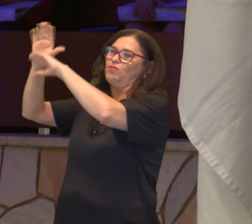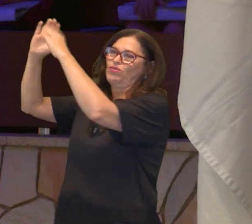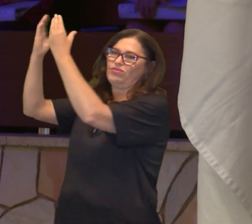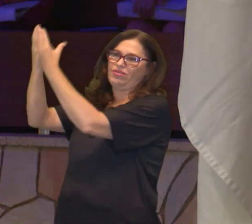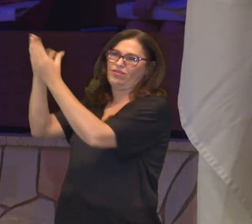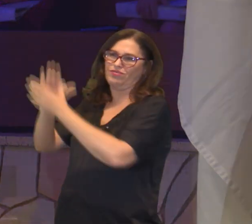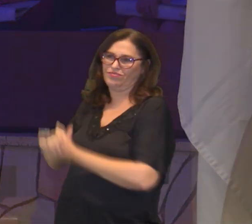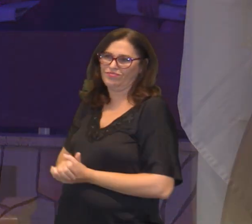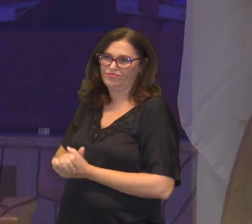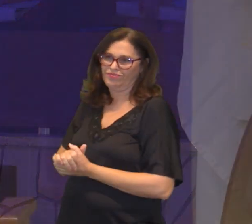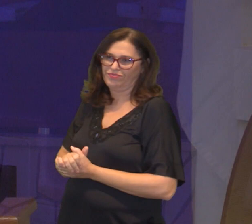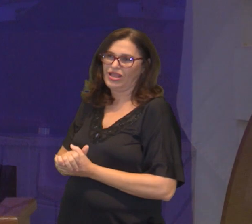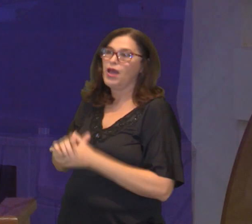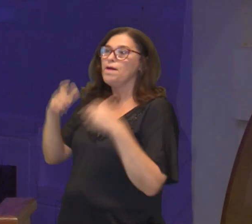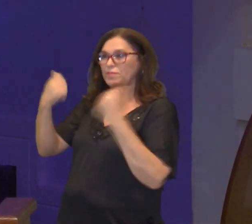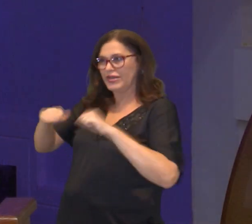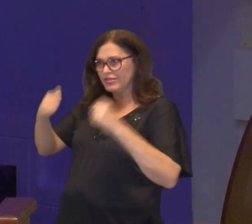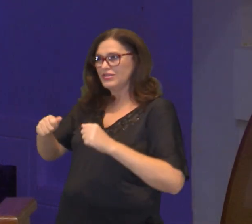um acidente,